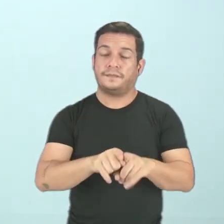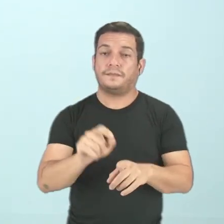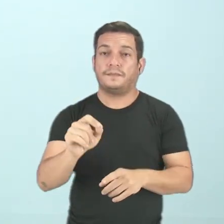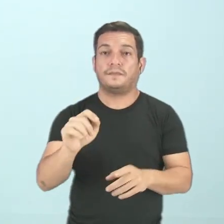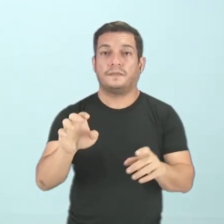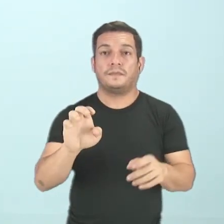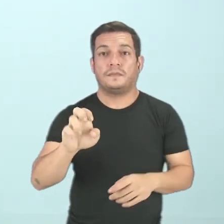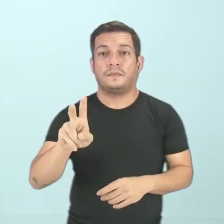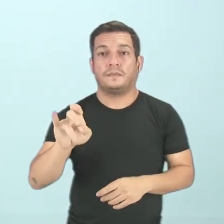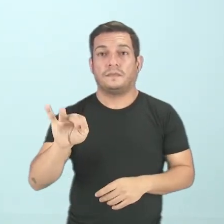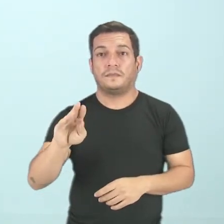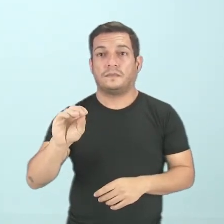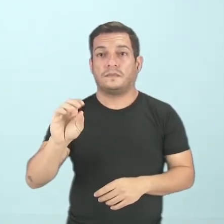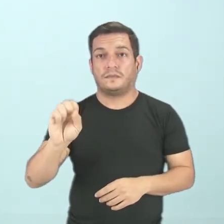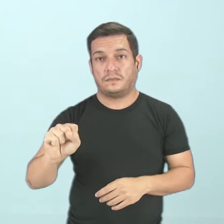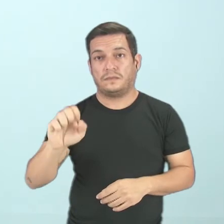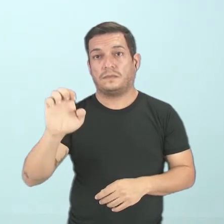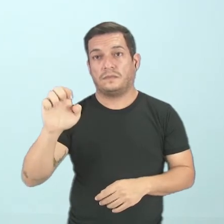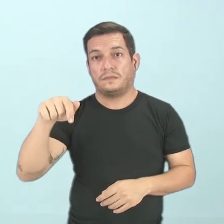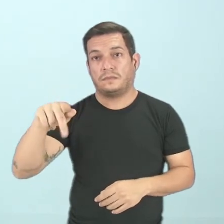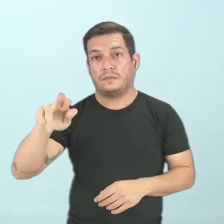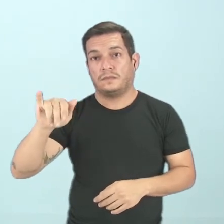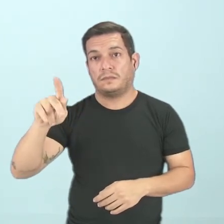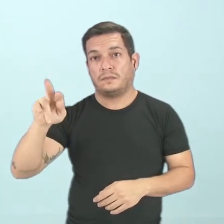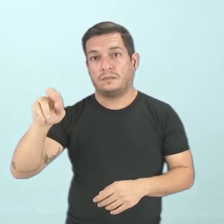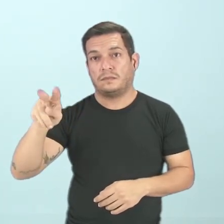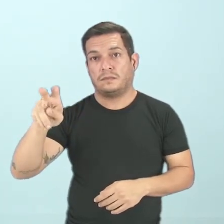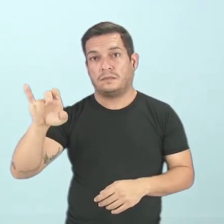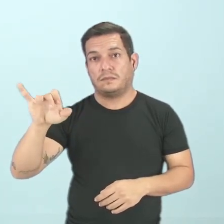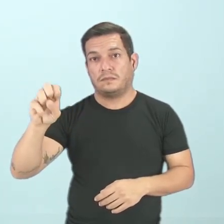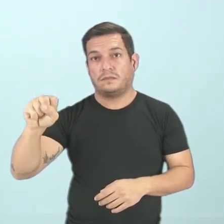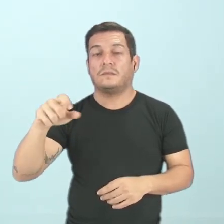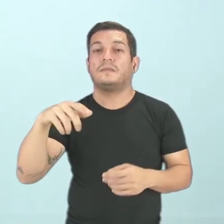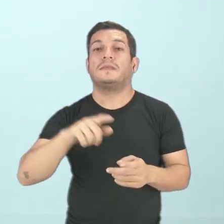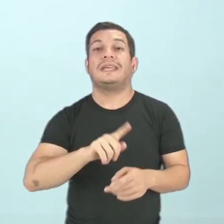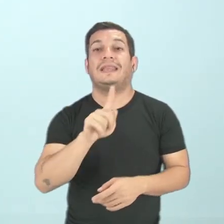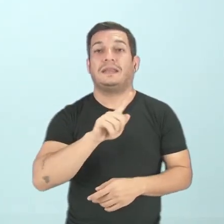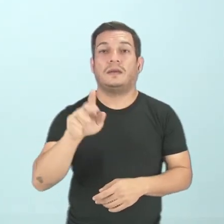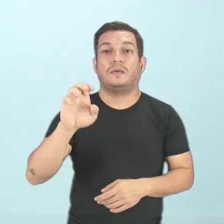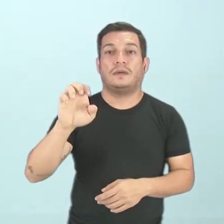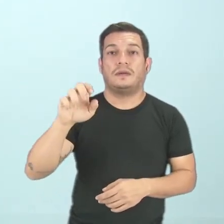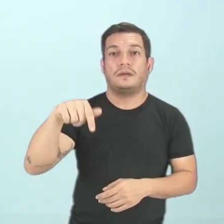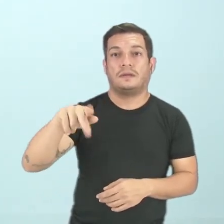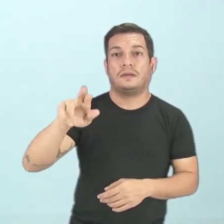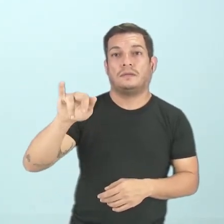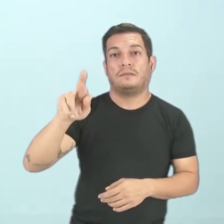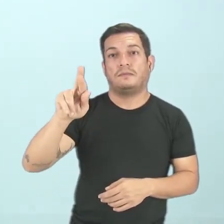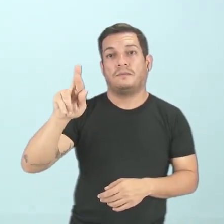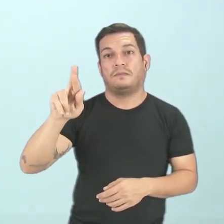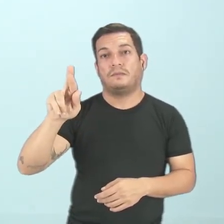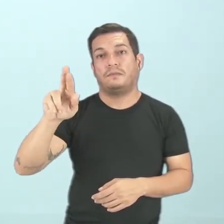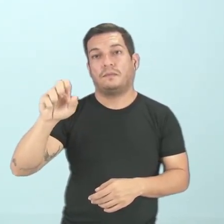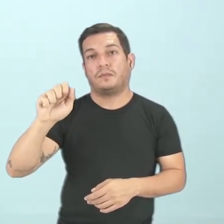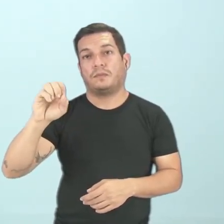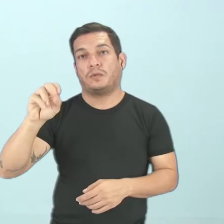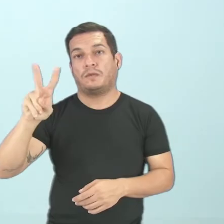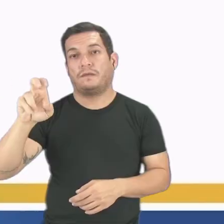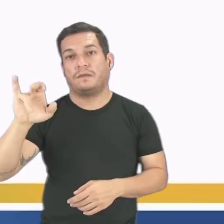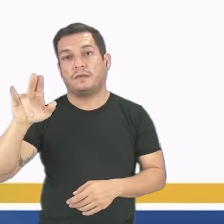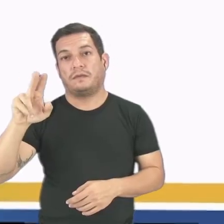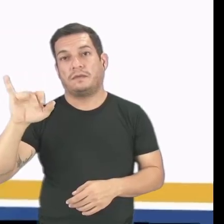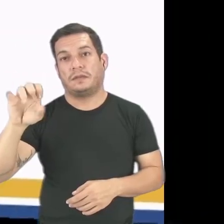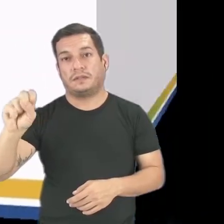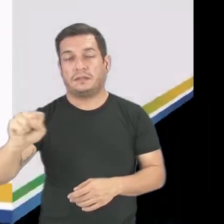de eventos equiprováveis e não equiprováveis, ok? Vamos para um próximo exemplo para deixar até mais claro isso para